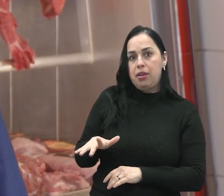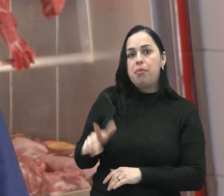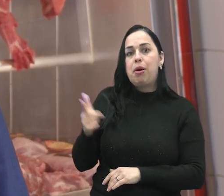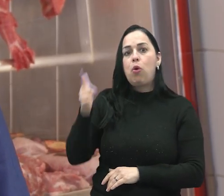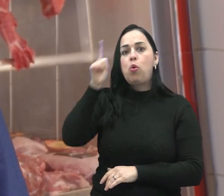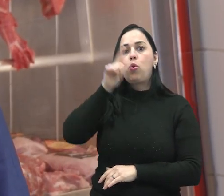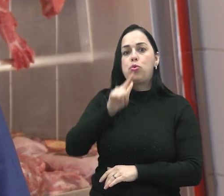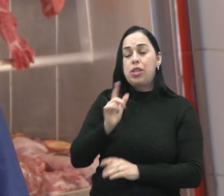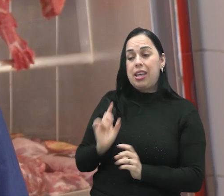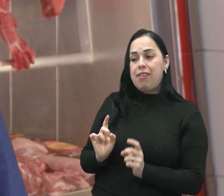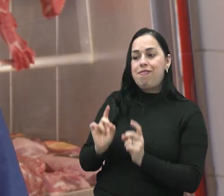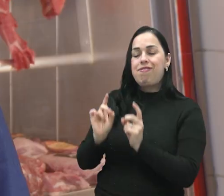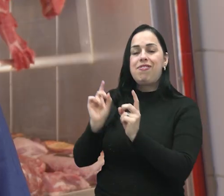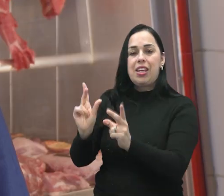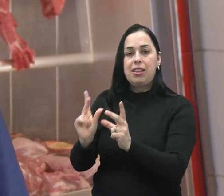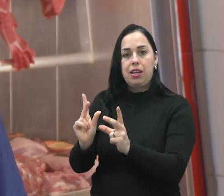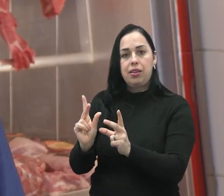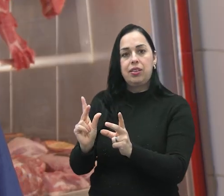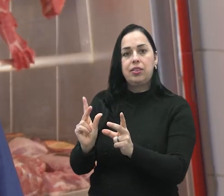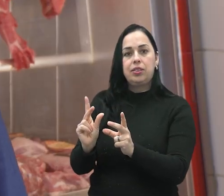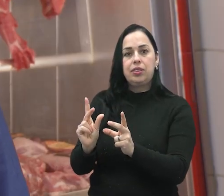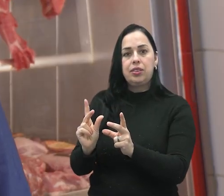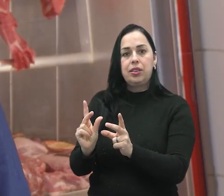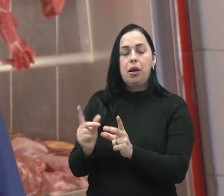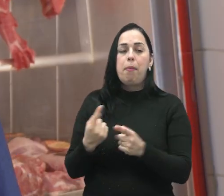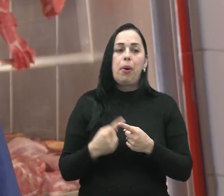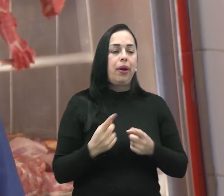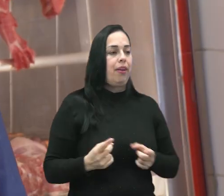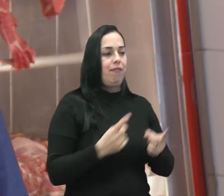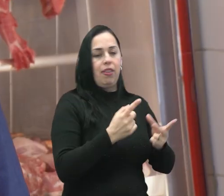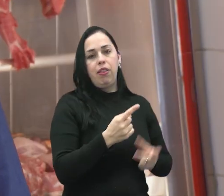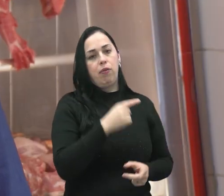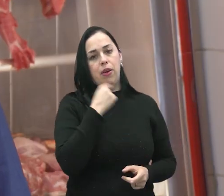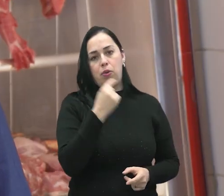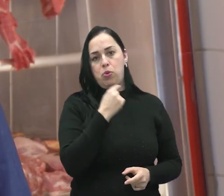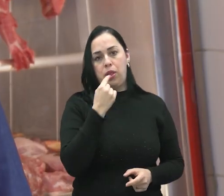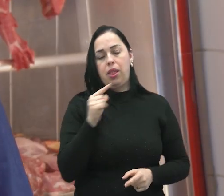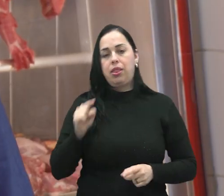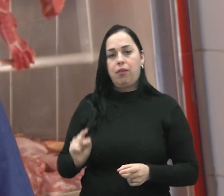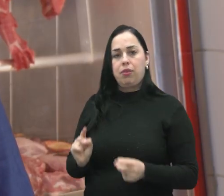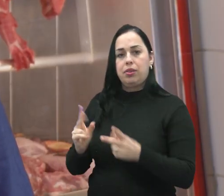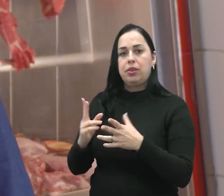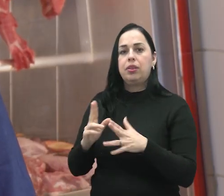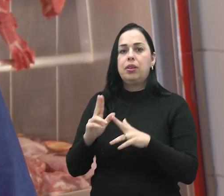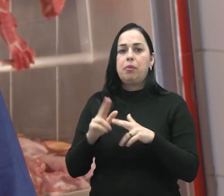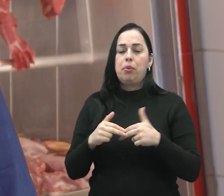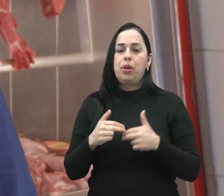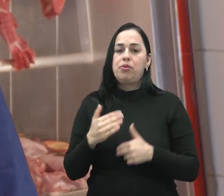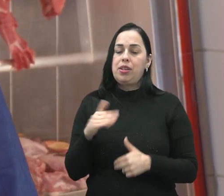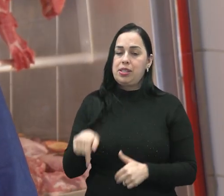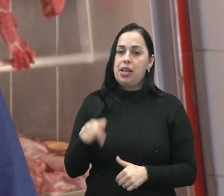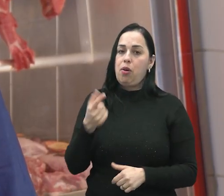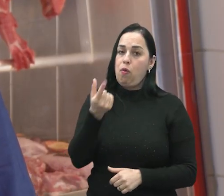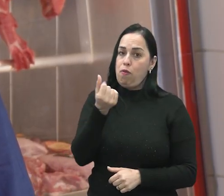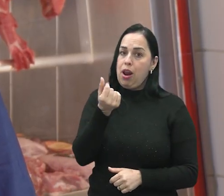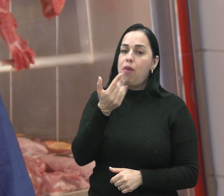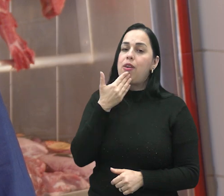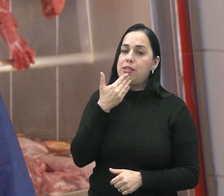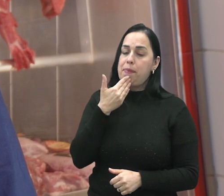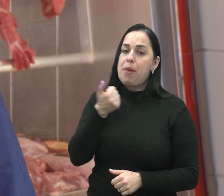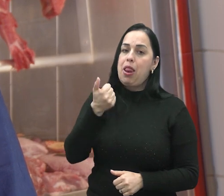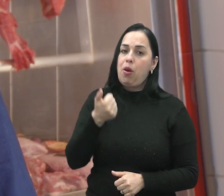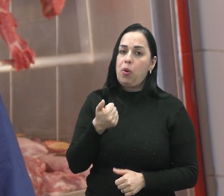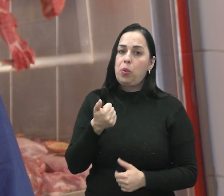demanda maior aqui, para tentar suprir a demanda que não está sendo mais exportada. E com isso acaba melhorando para nós a